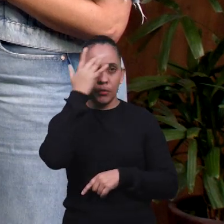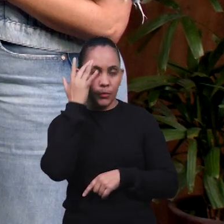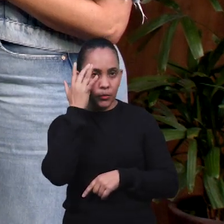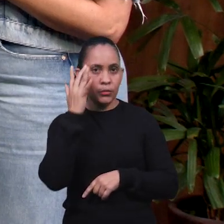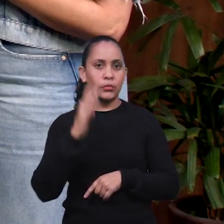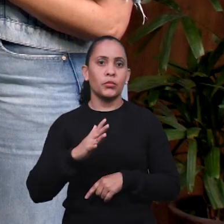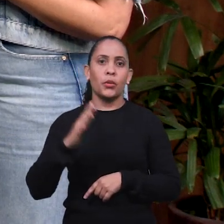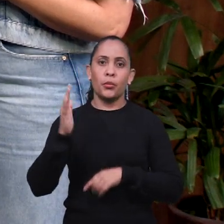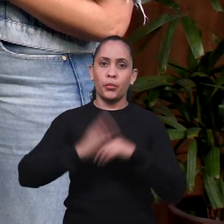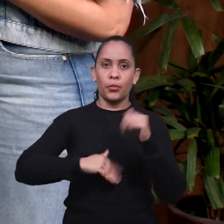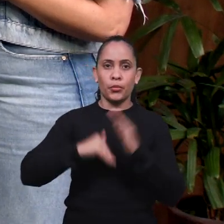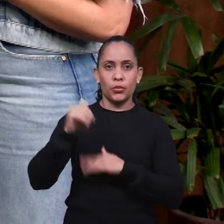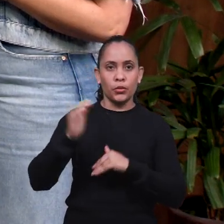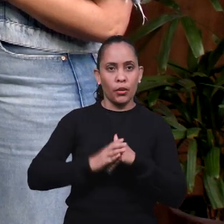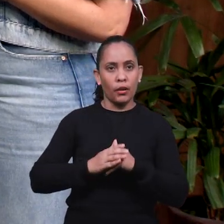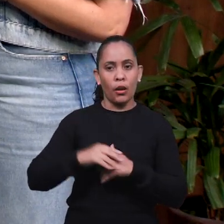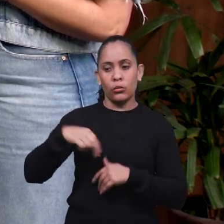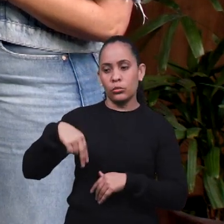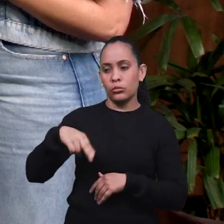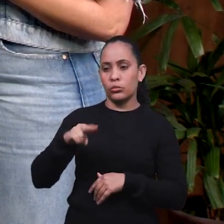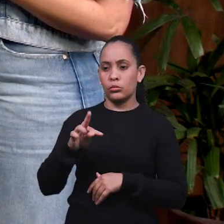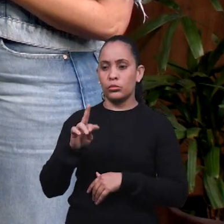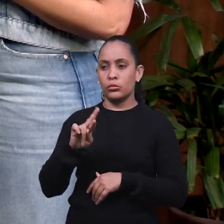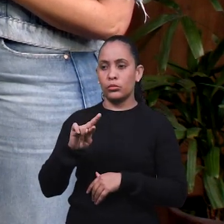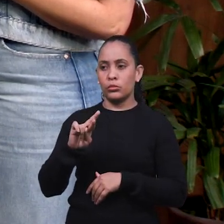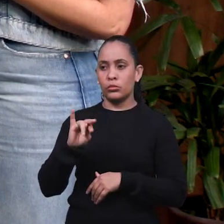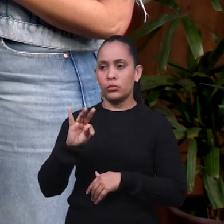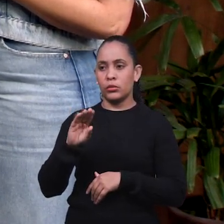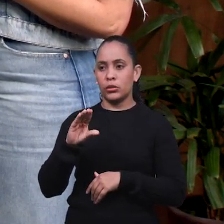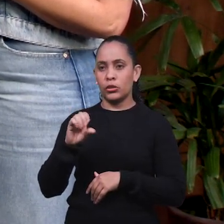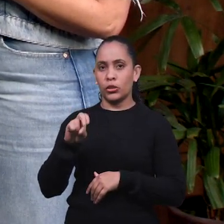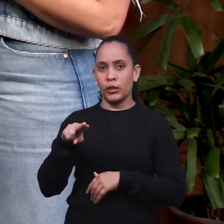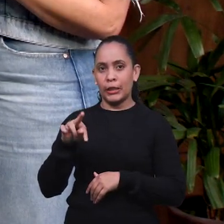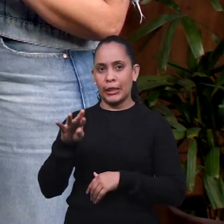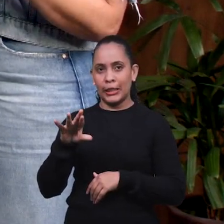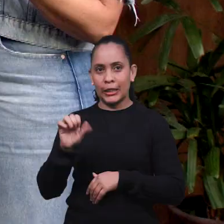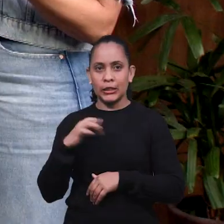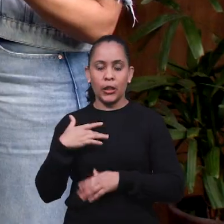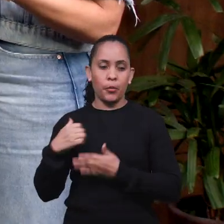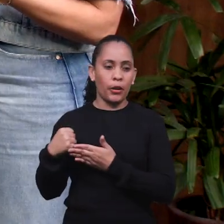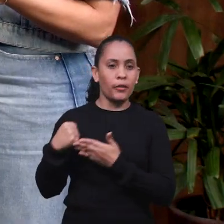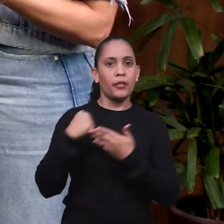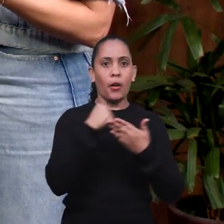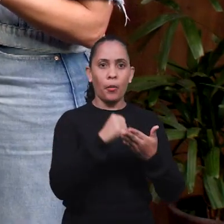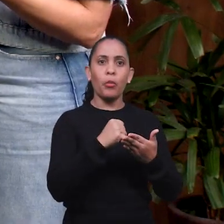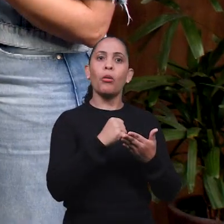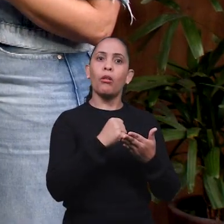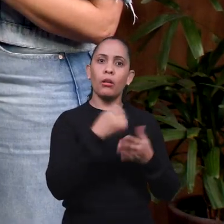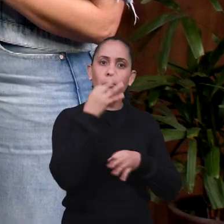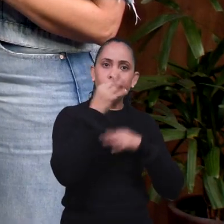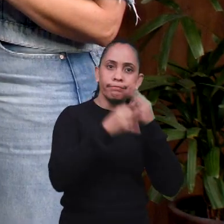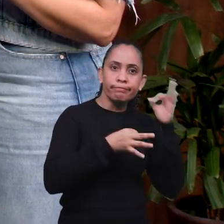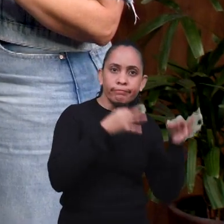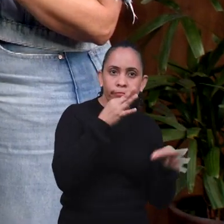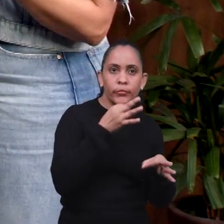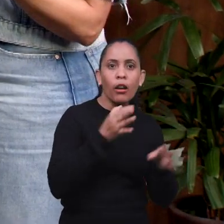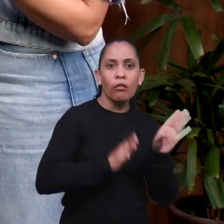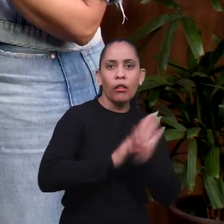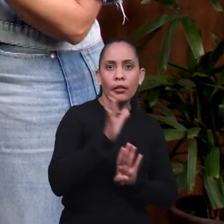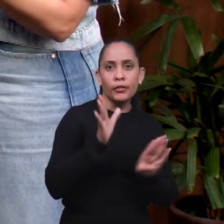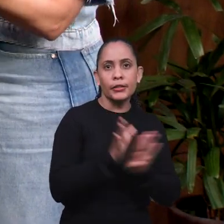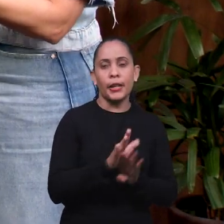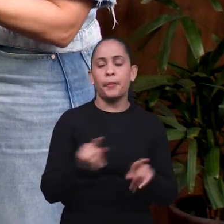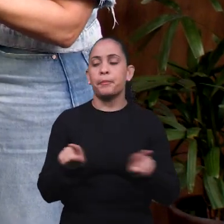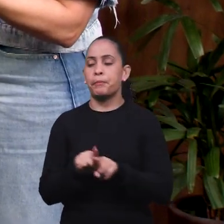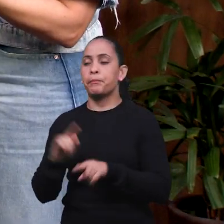para acompanhar a produção da nossa indústria aqui dentro da cooperativa. Sim, a sua cooperativa está mais relacionada